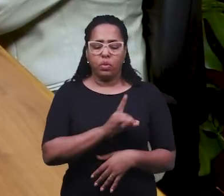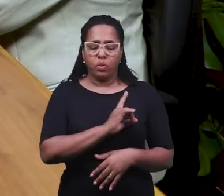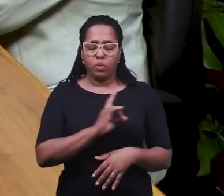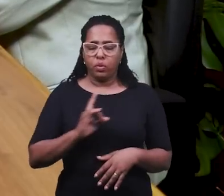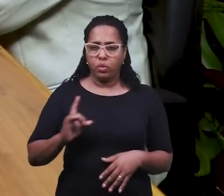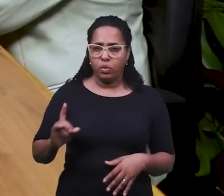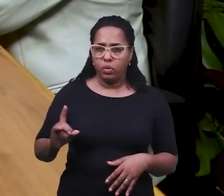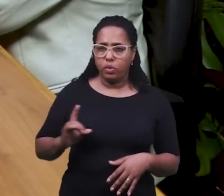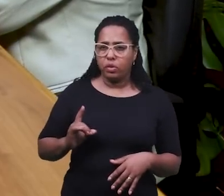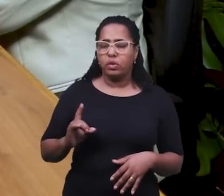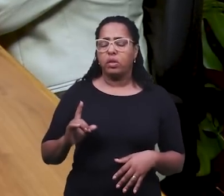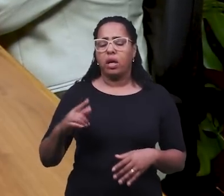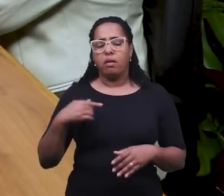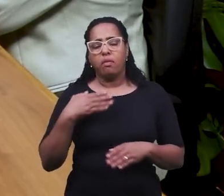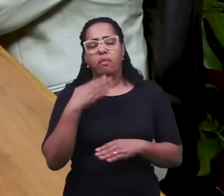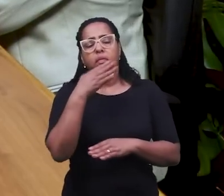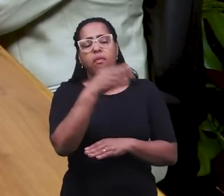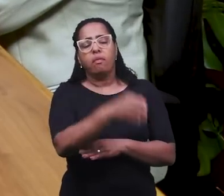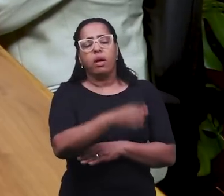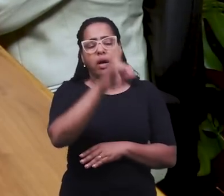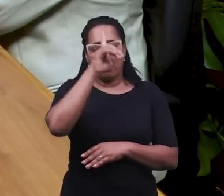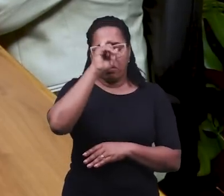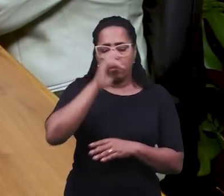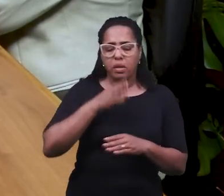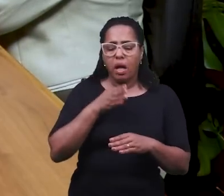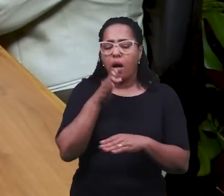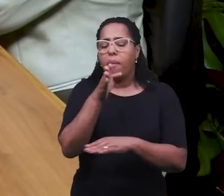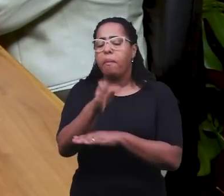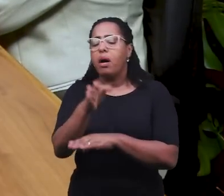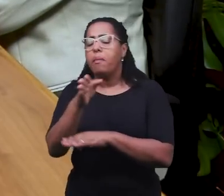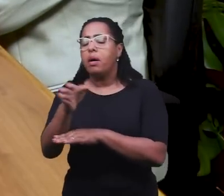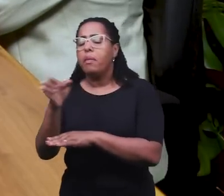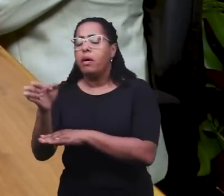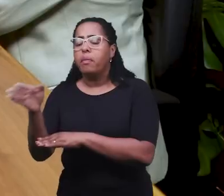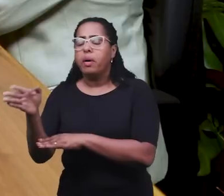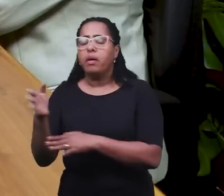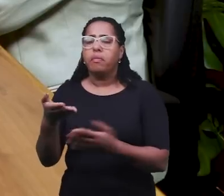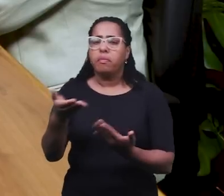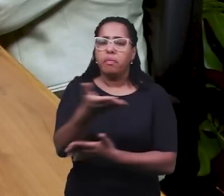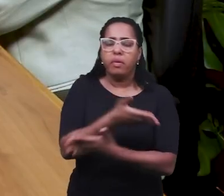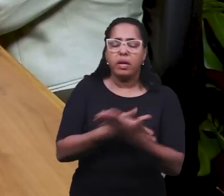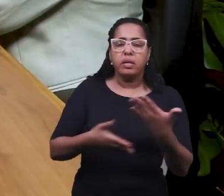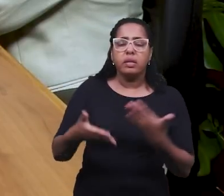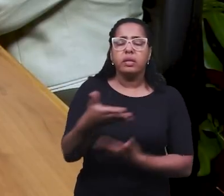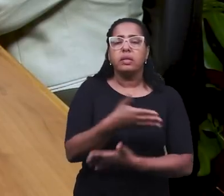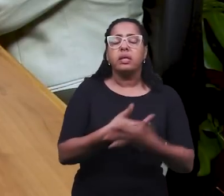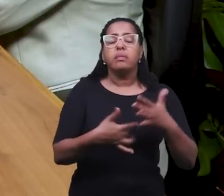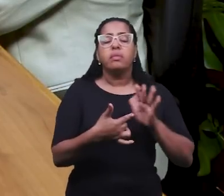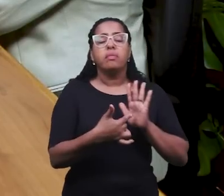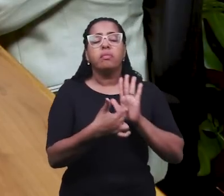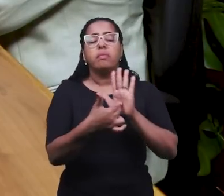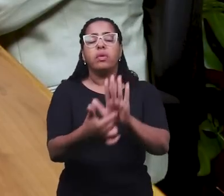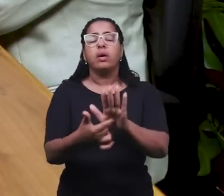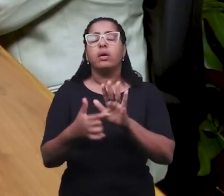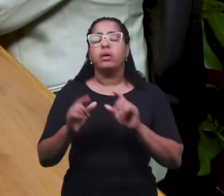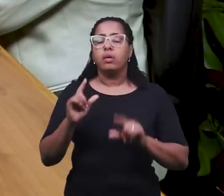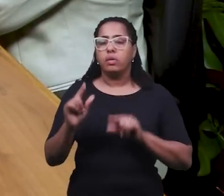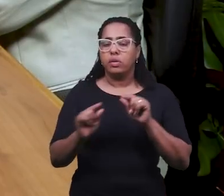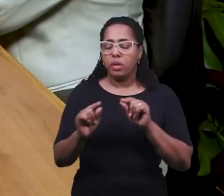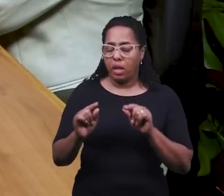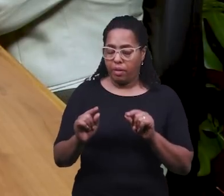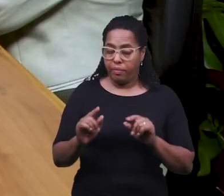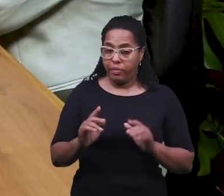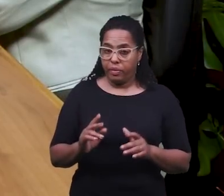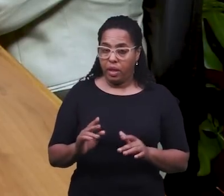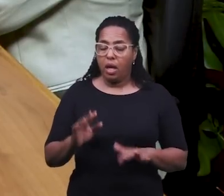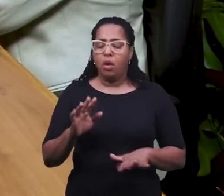nossos diáconos, entendeu? Eles vão ao hospital, eles vão em certos lugares, eles participam. Então isso trazem,